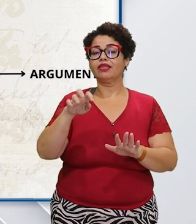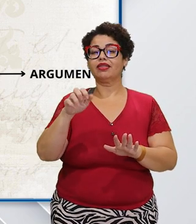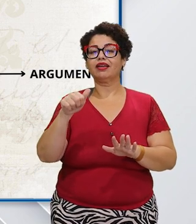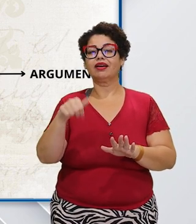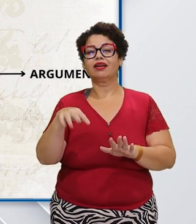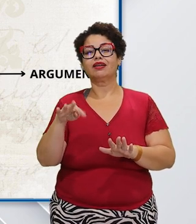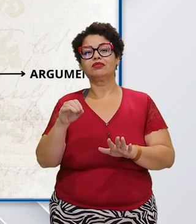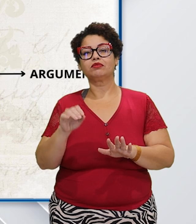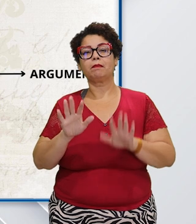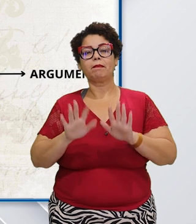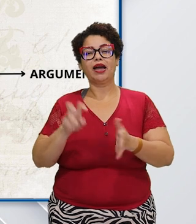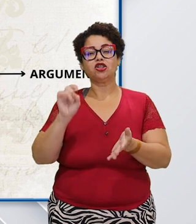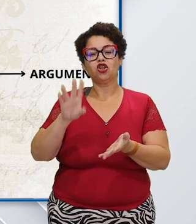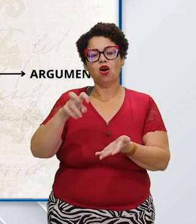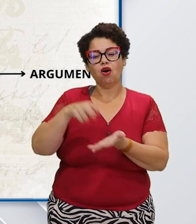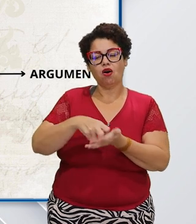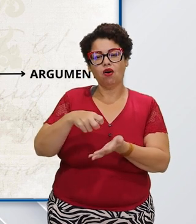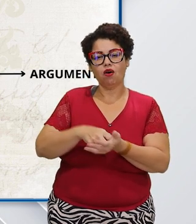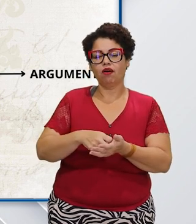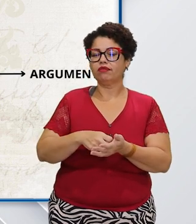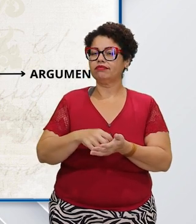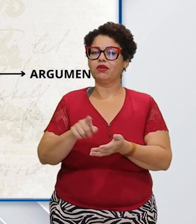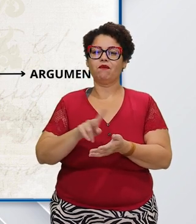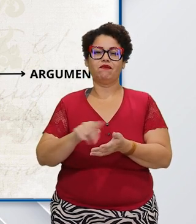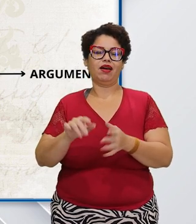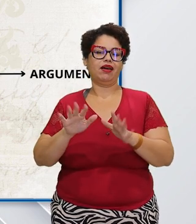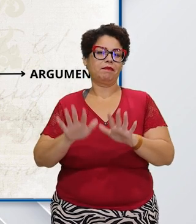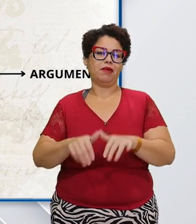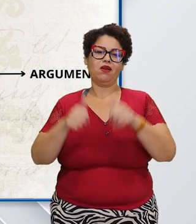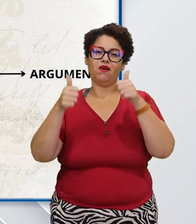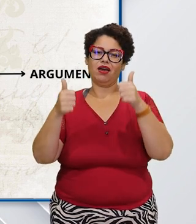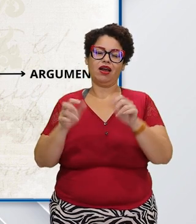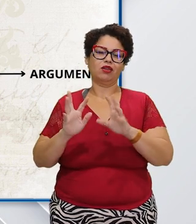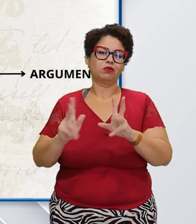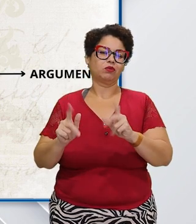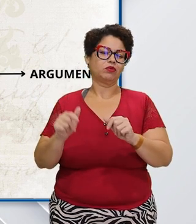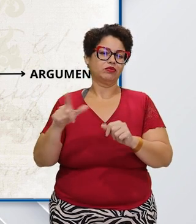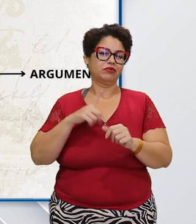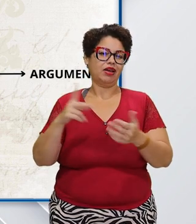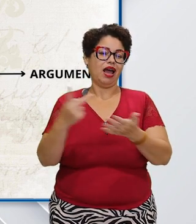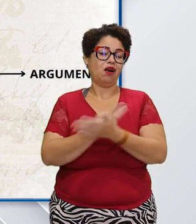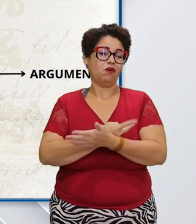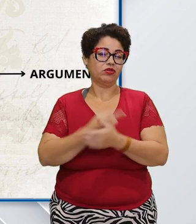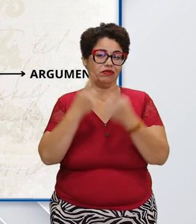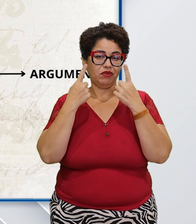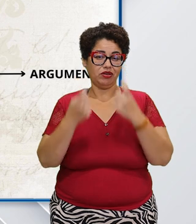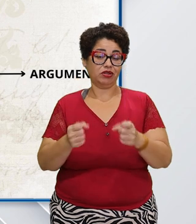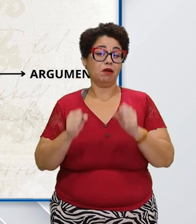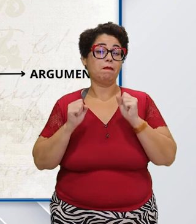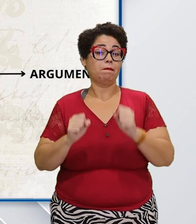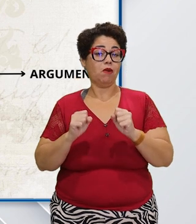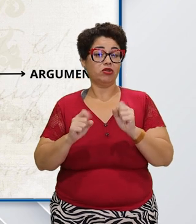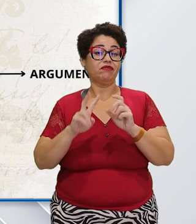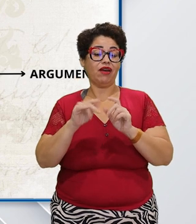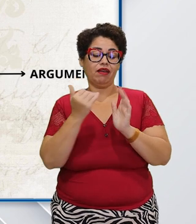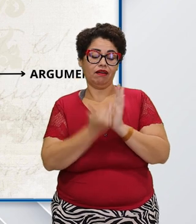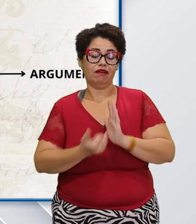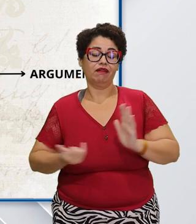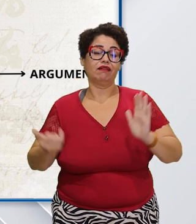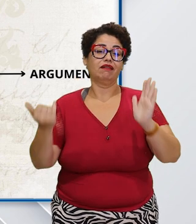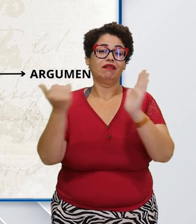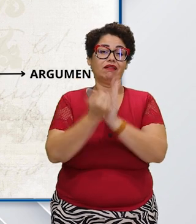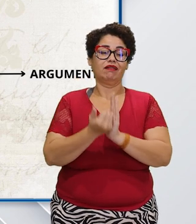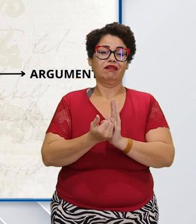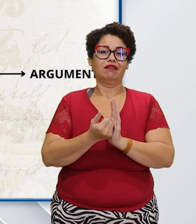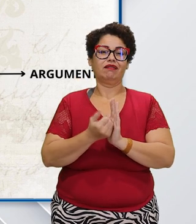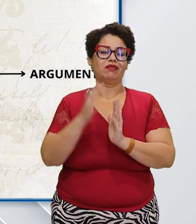entanto a simples punição dos agressores não aborda as causas subjacentes da violência e pode na verdade ex